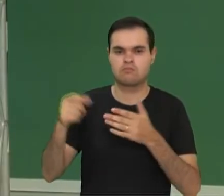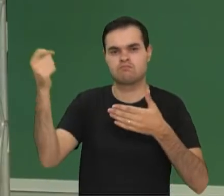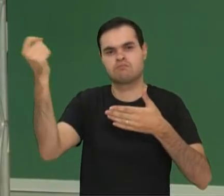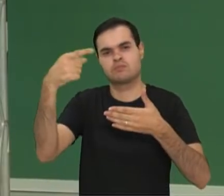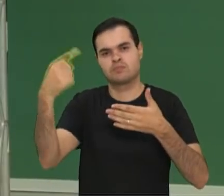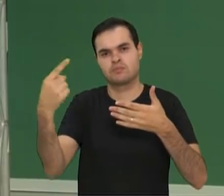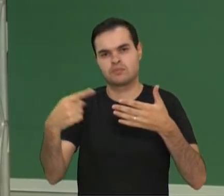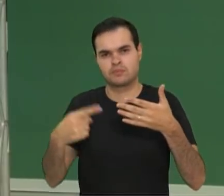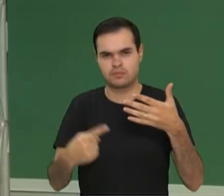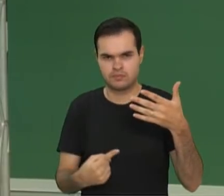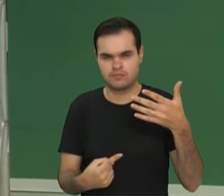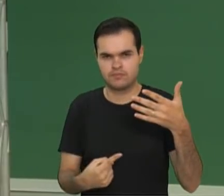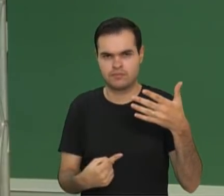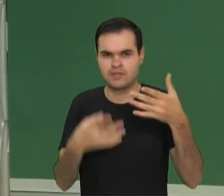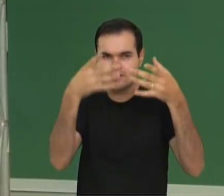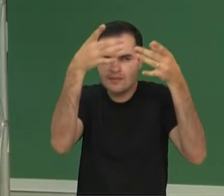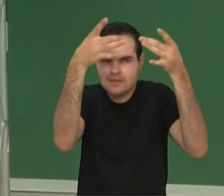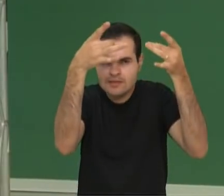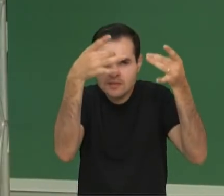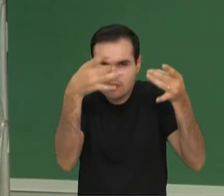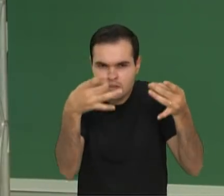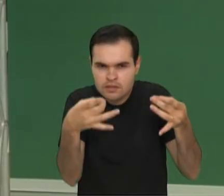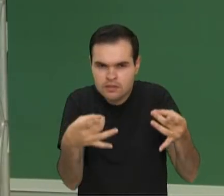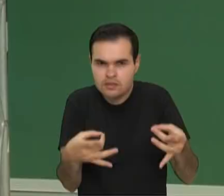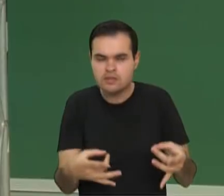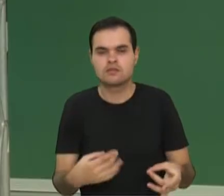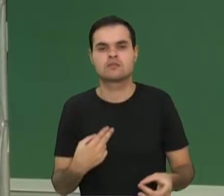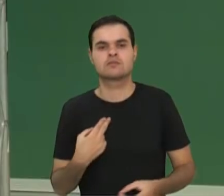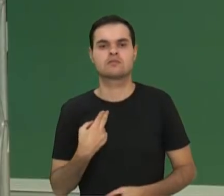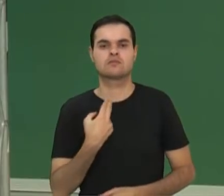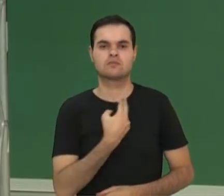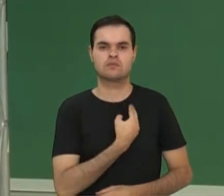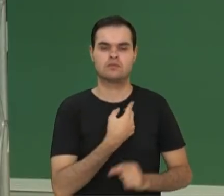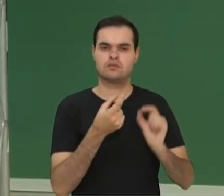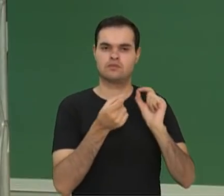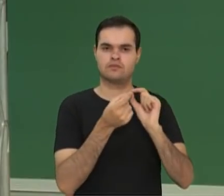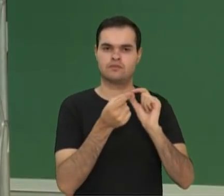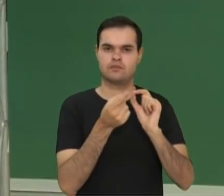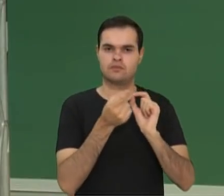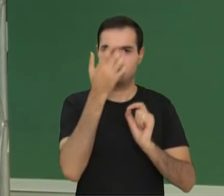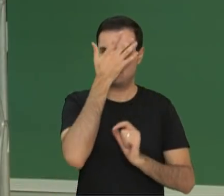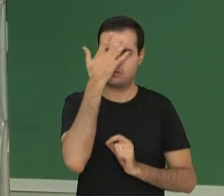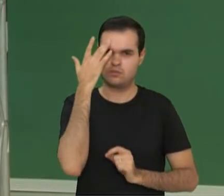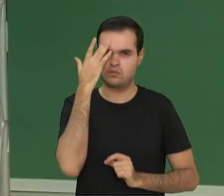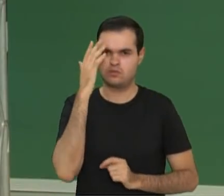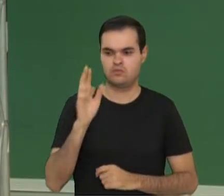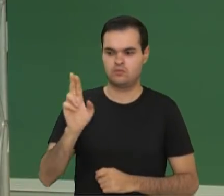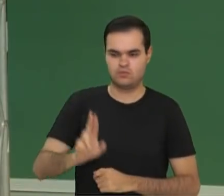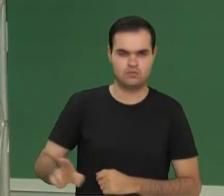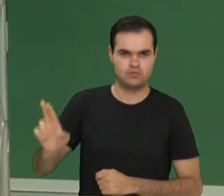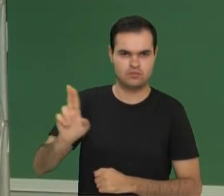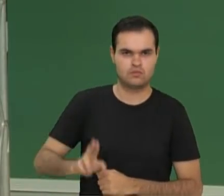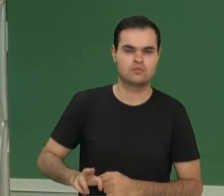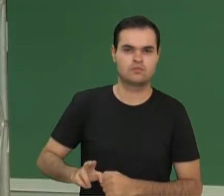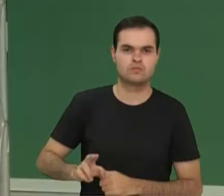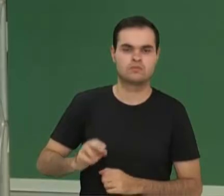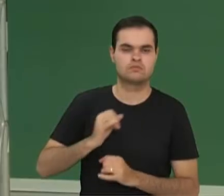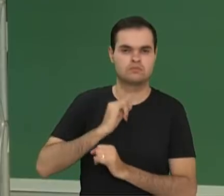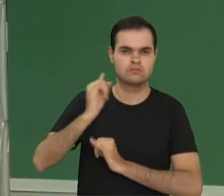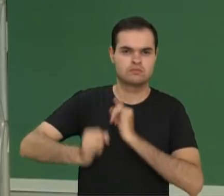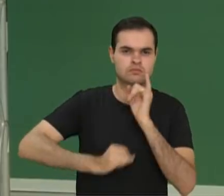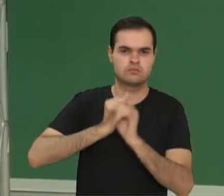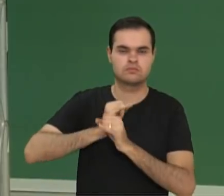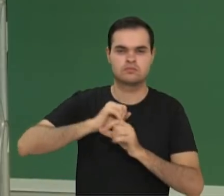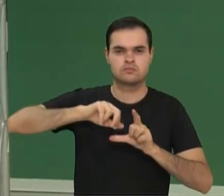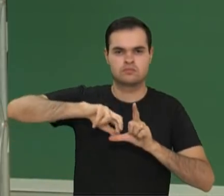ele descreve algumas ações que nós fazemos, que as pessoas que utilizam a internet, as